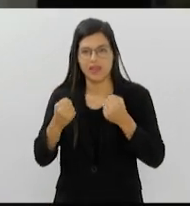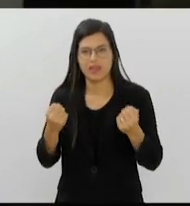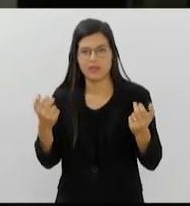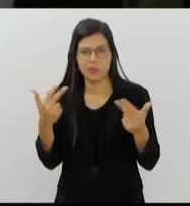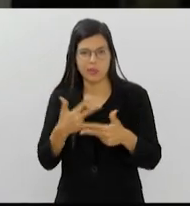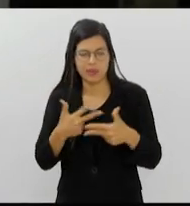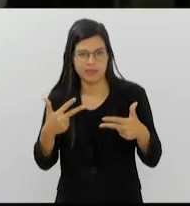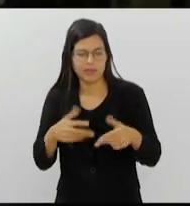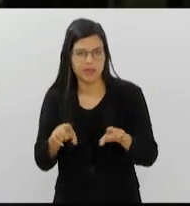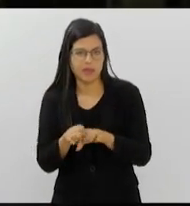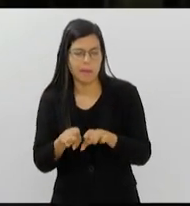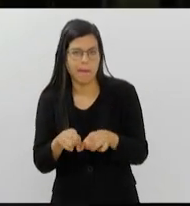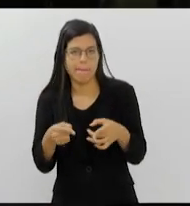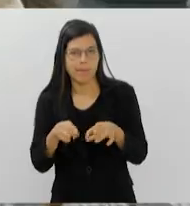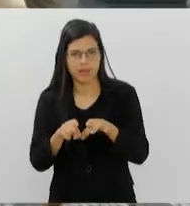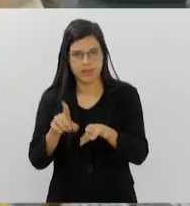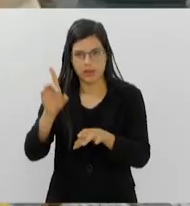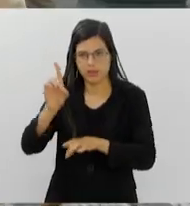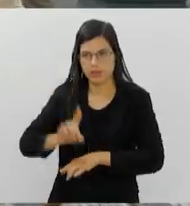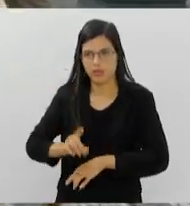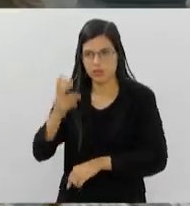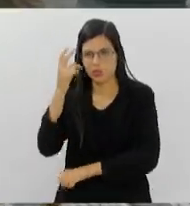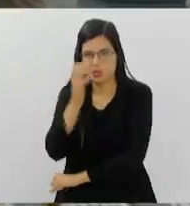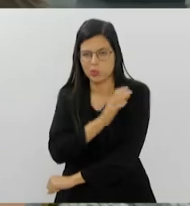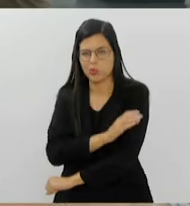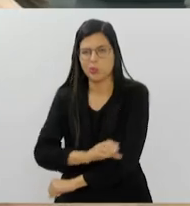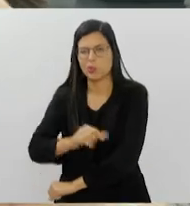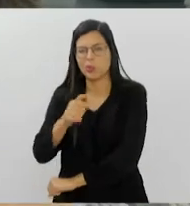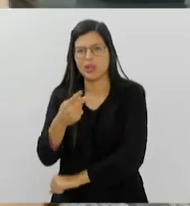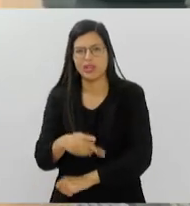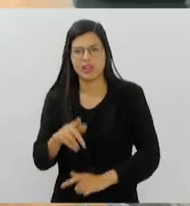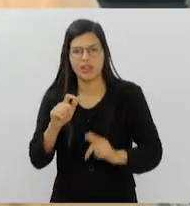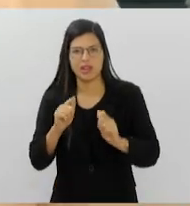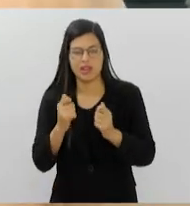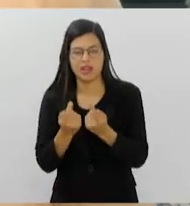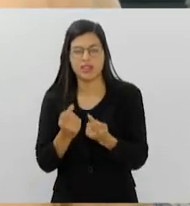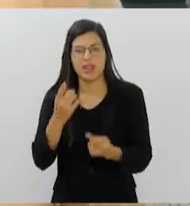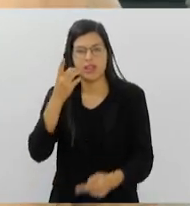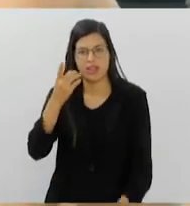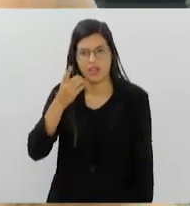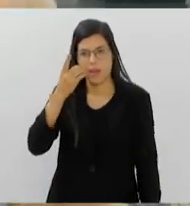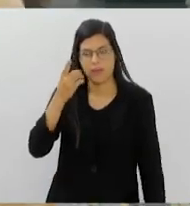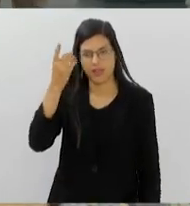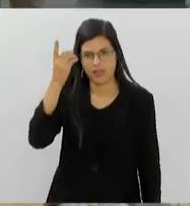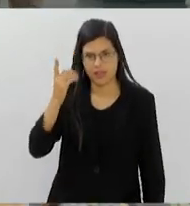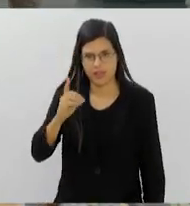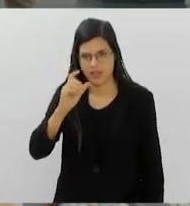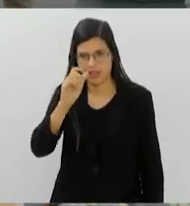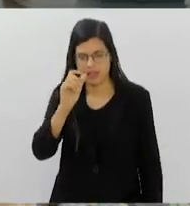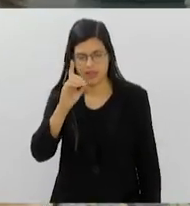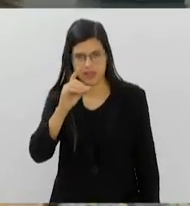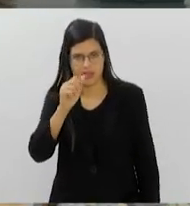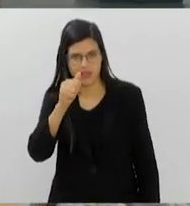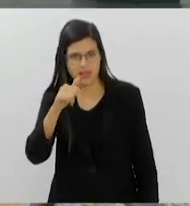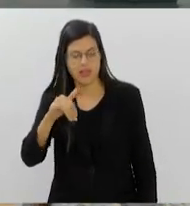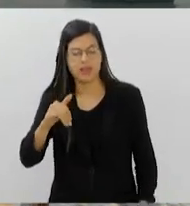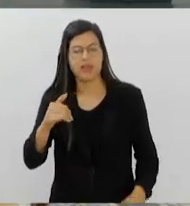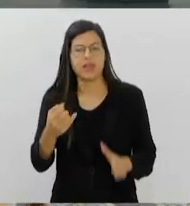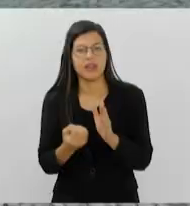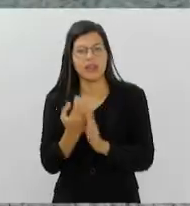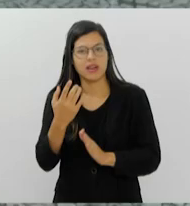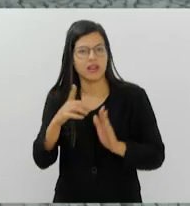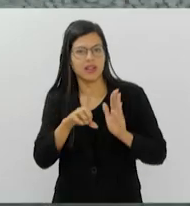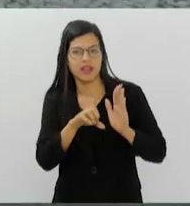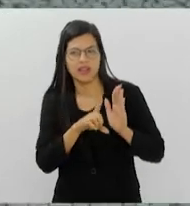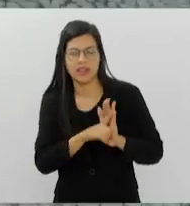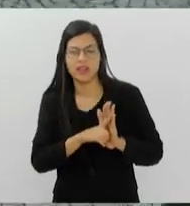com a Diretoria de Cultura da Casa. Para a deputada Dani Monteiro, que é autora de leis como a que cria o Programa Estadual do Hip Hop nas escolas